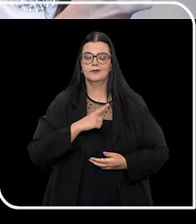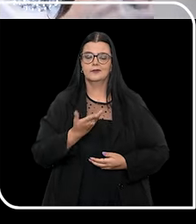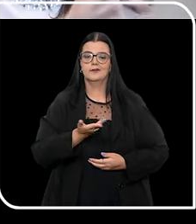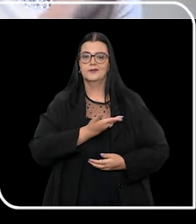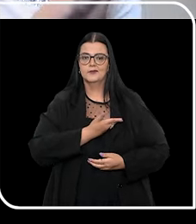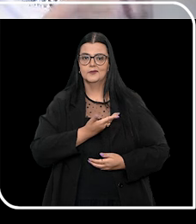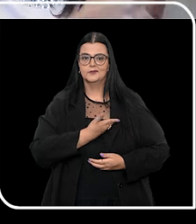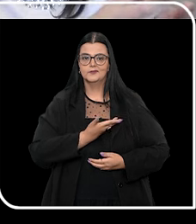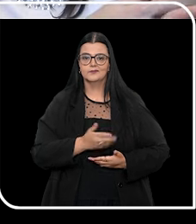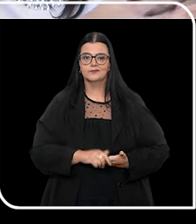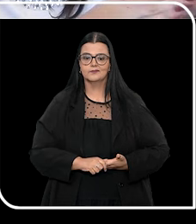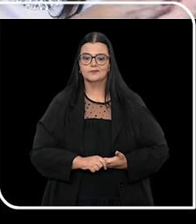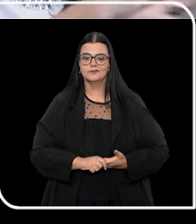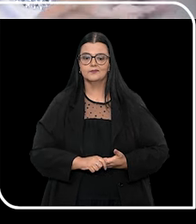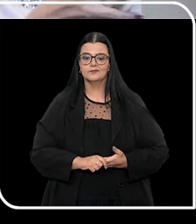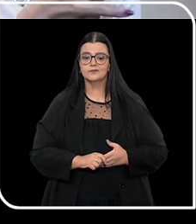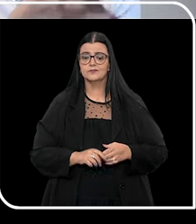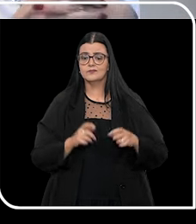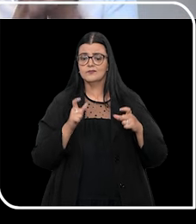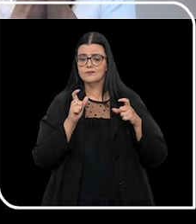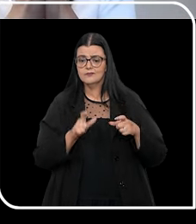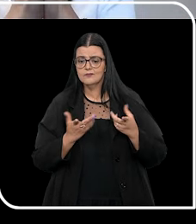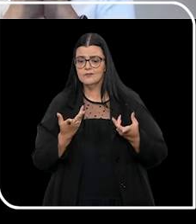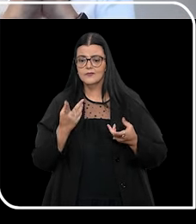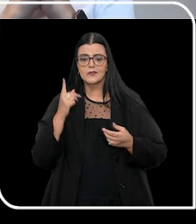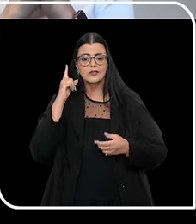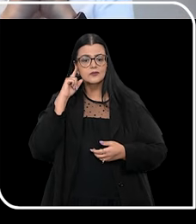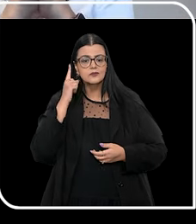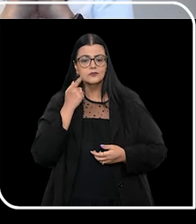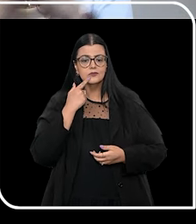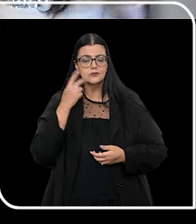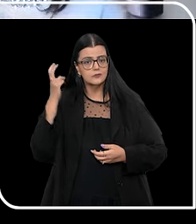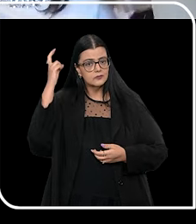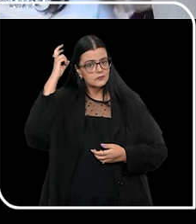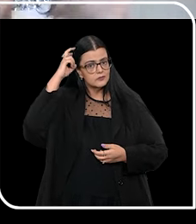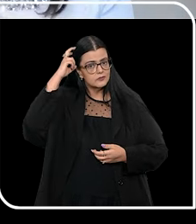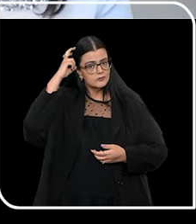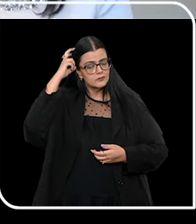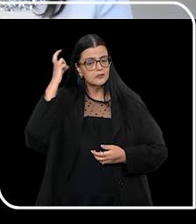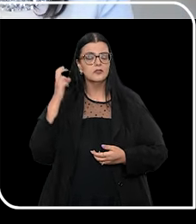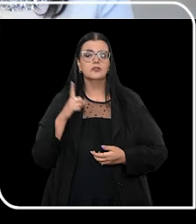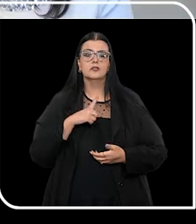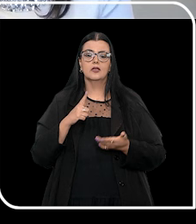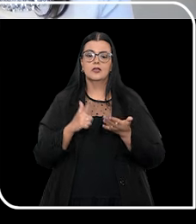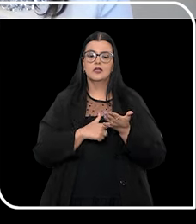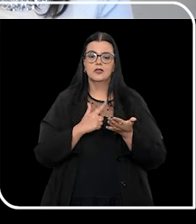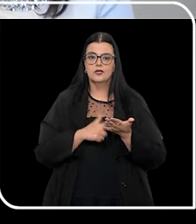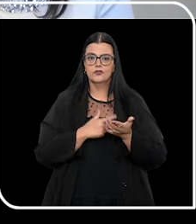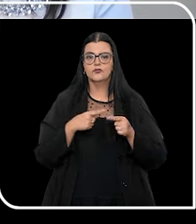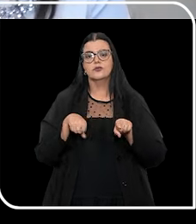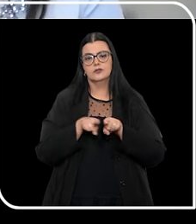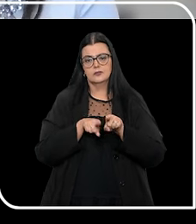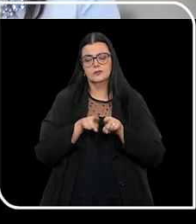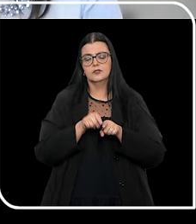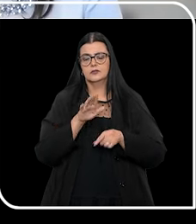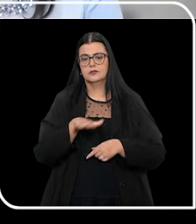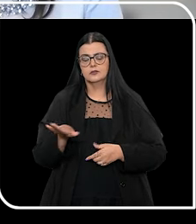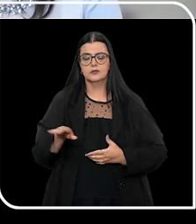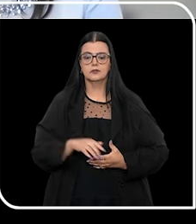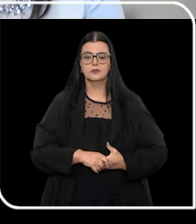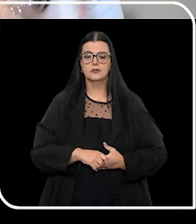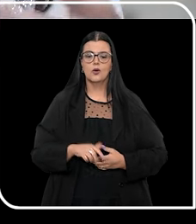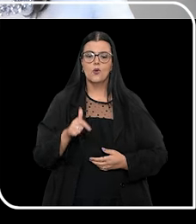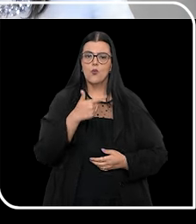saba mais que é uma colega minha até lá que Lobato que é uma pessoa com deficiência auditiva que tem plante coclear ela tem alguns livros para esse